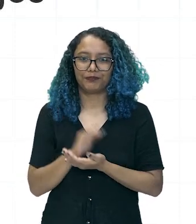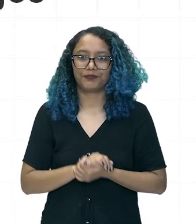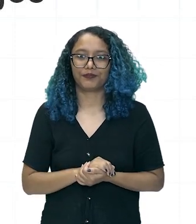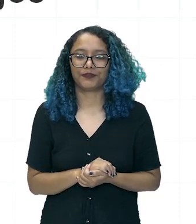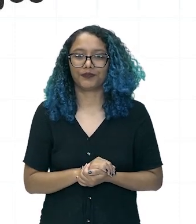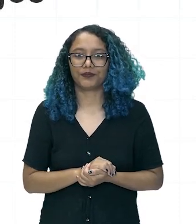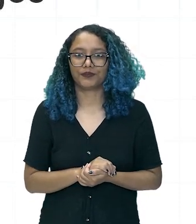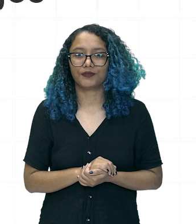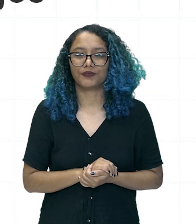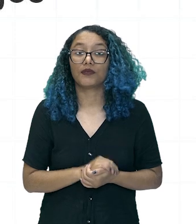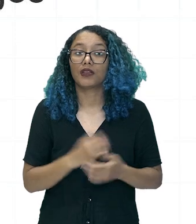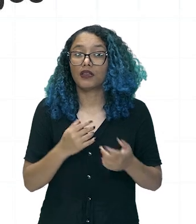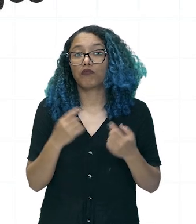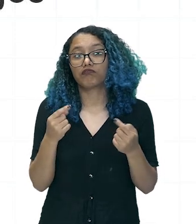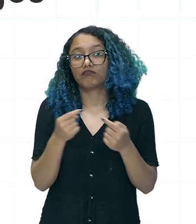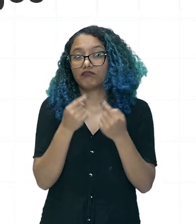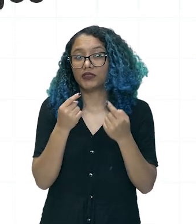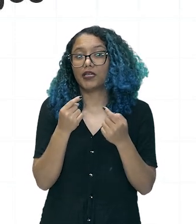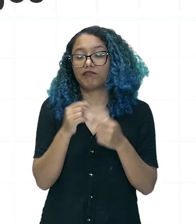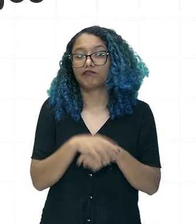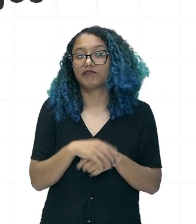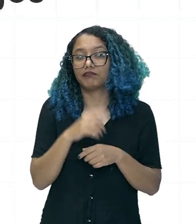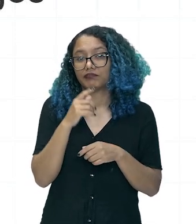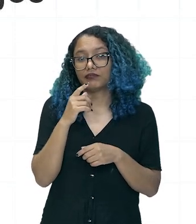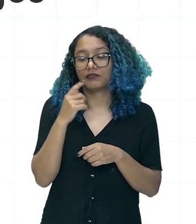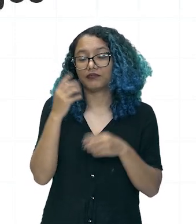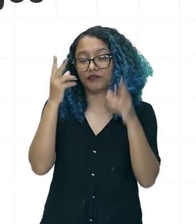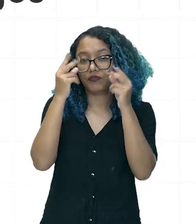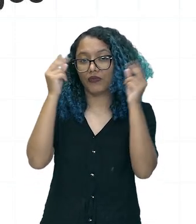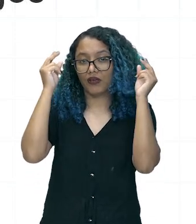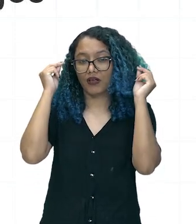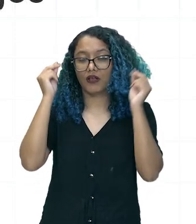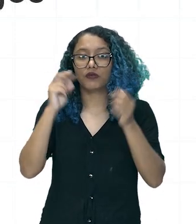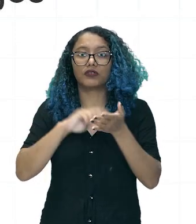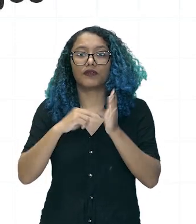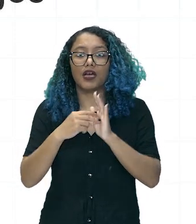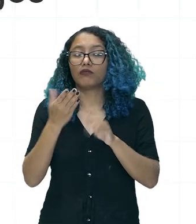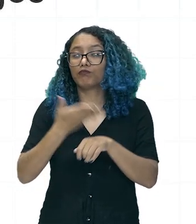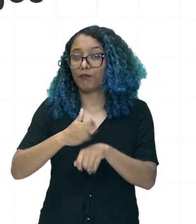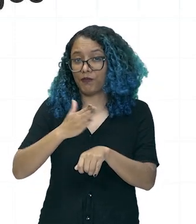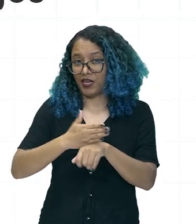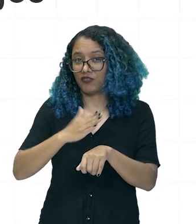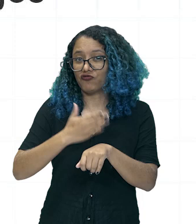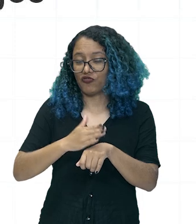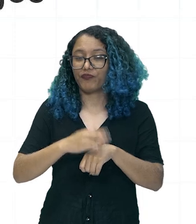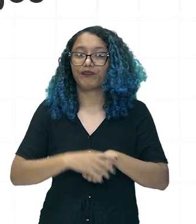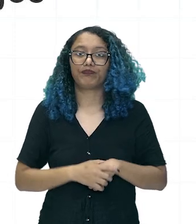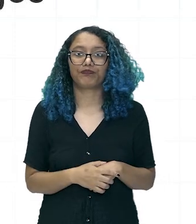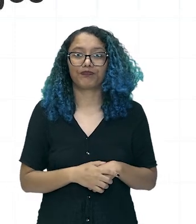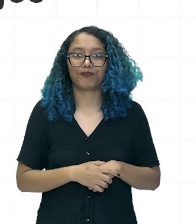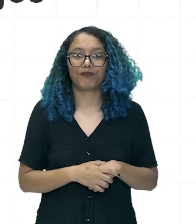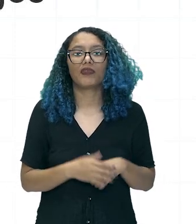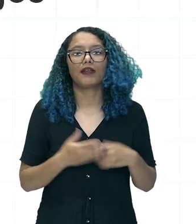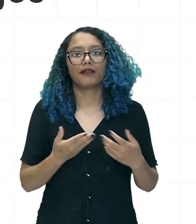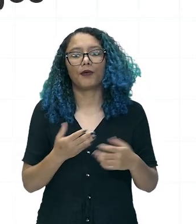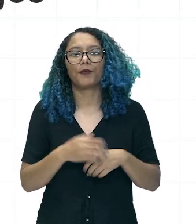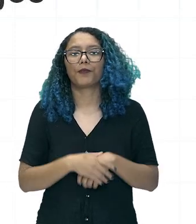questão da ginástica e do primeiros socorros. Sendo que nesta aula, vocês viram que nós iremos falar sobre